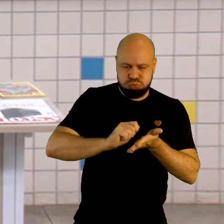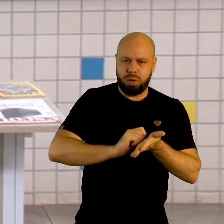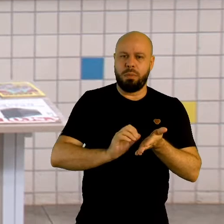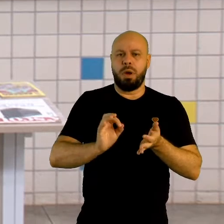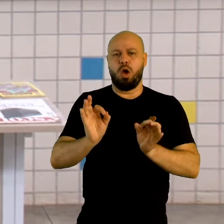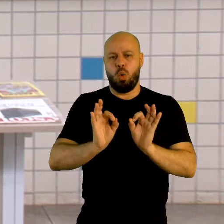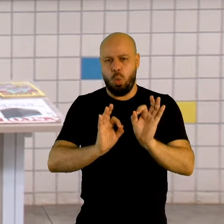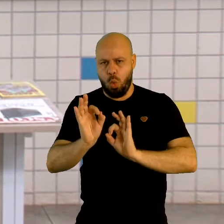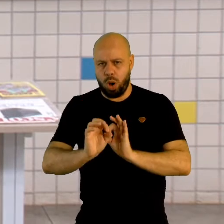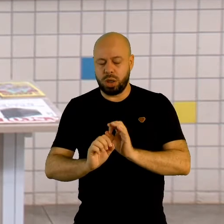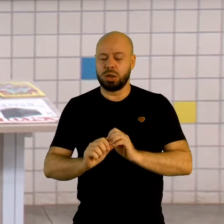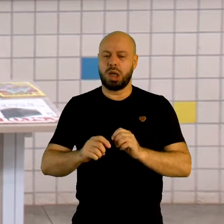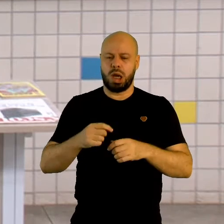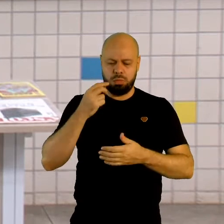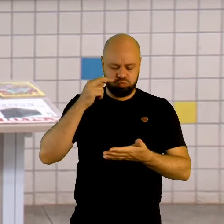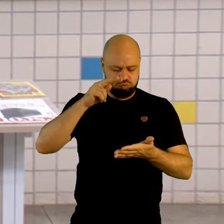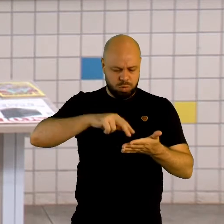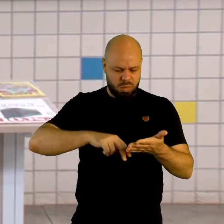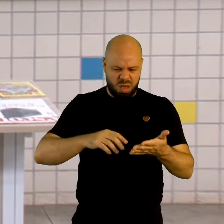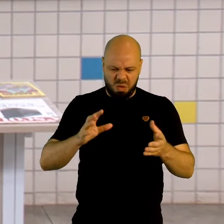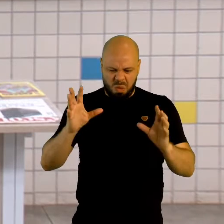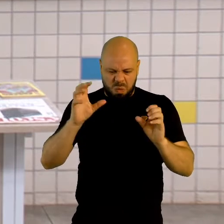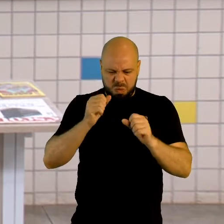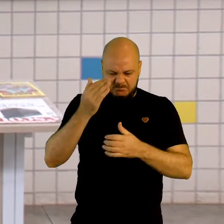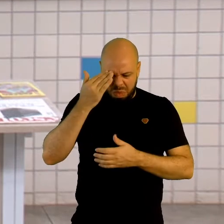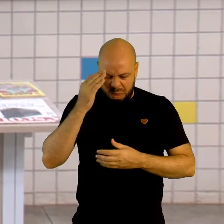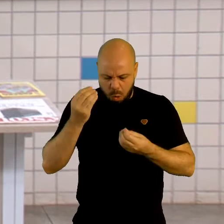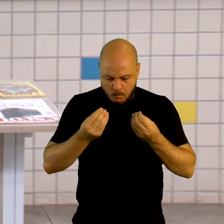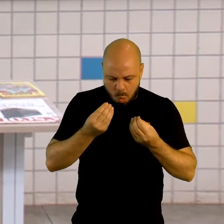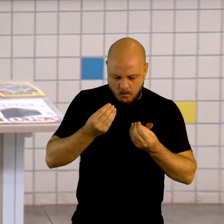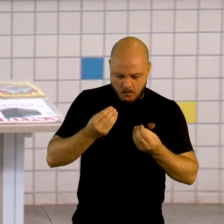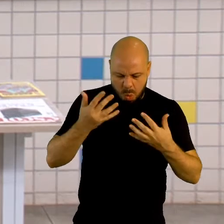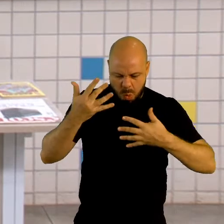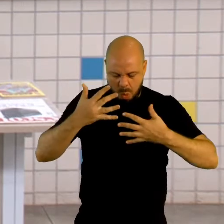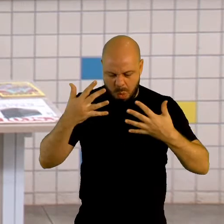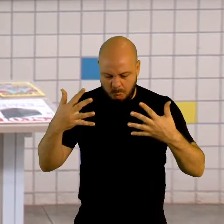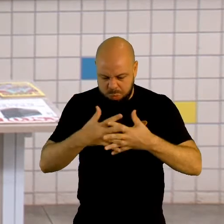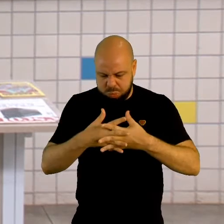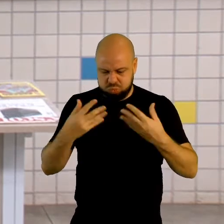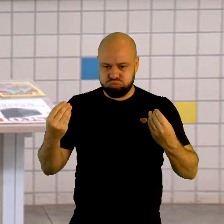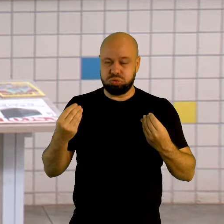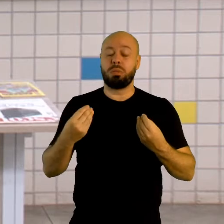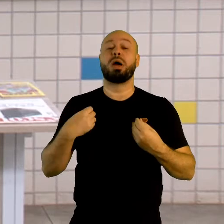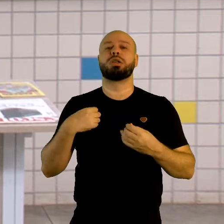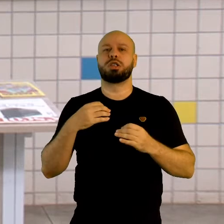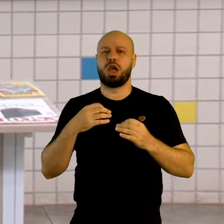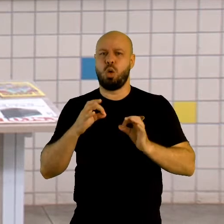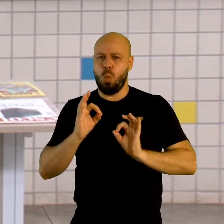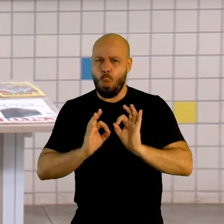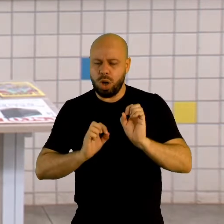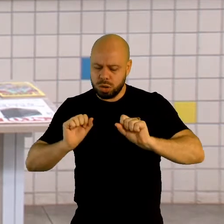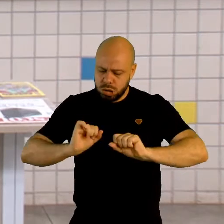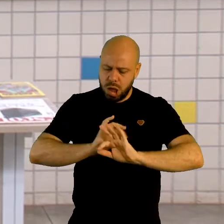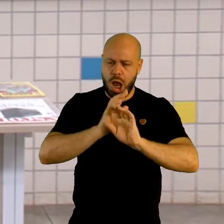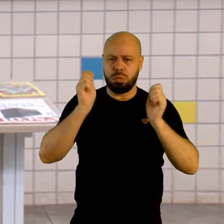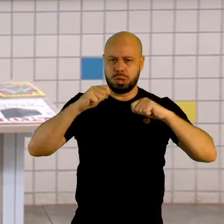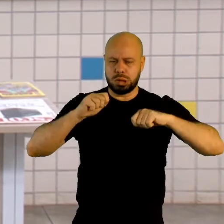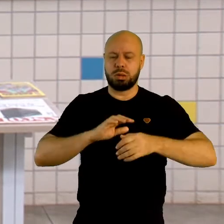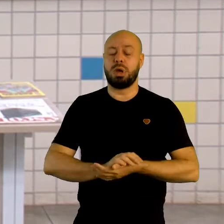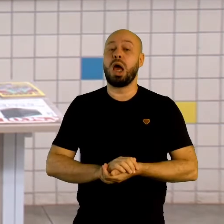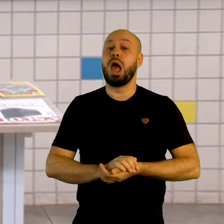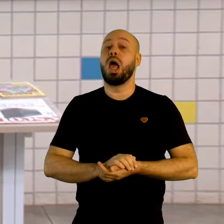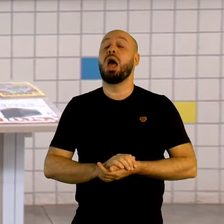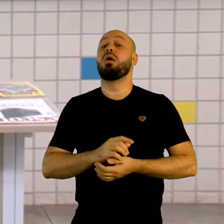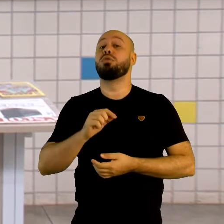não ficaram claras. Não se esqueça de colocar o seu nome ao final, pois você será o